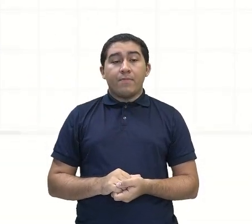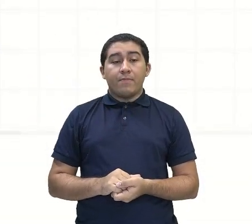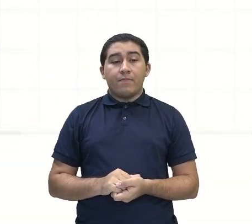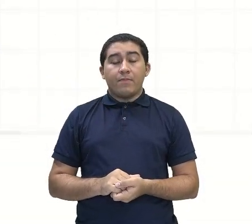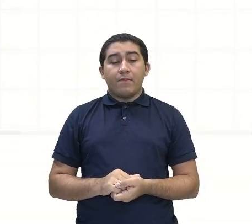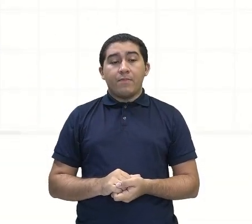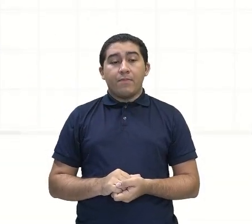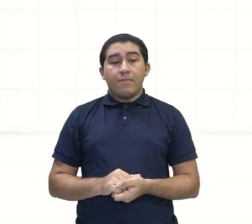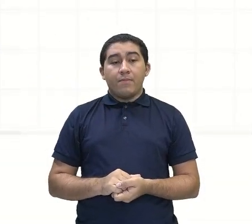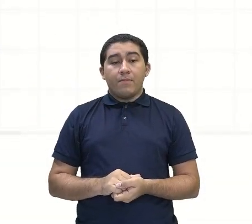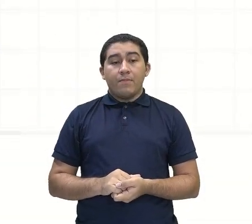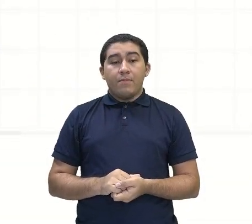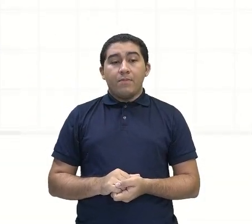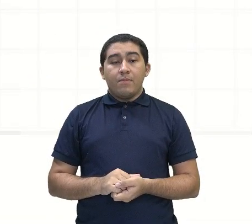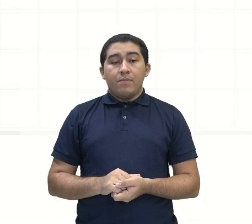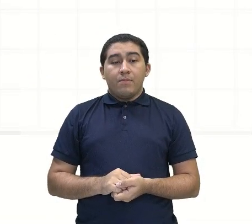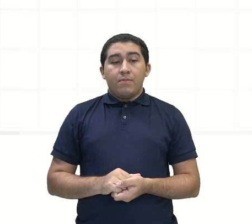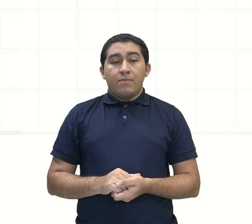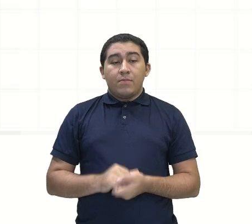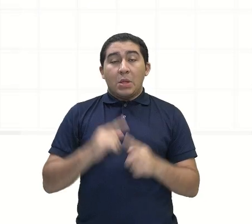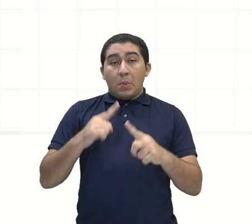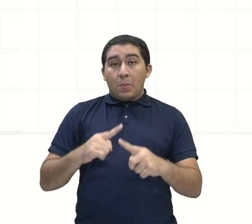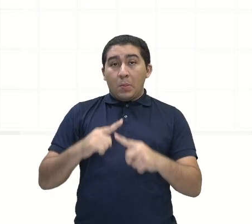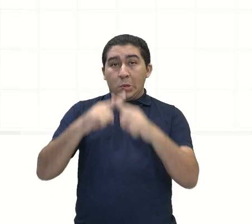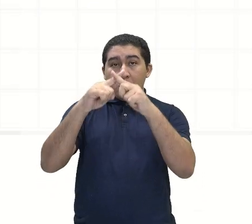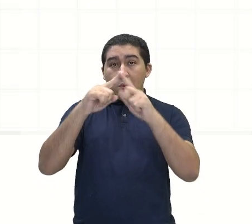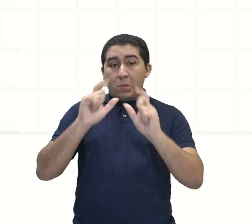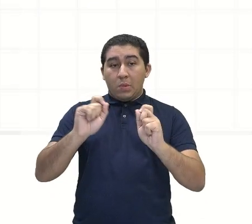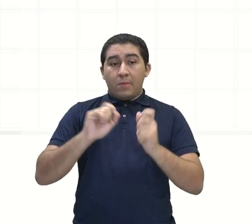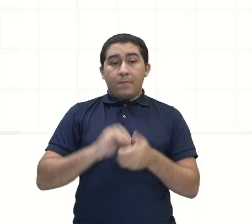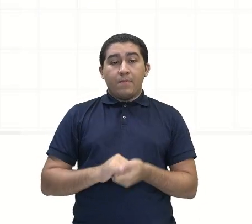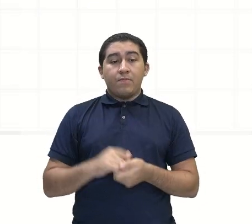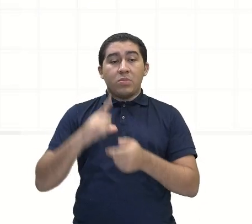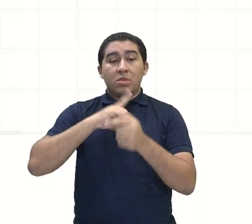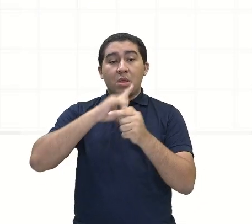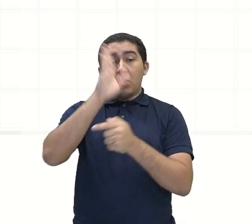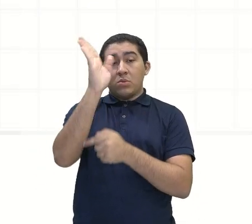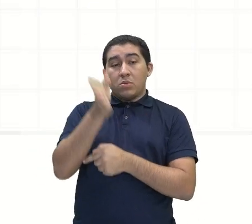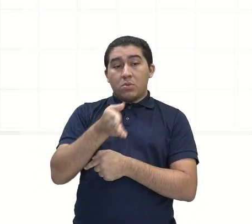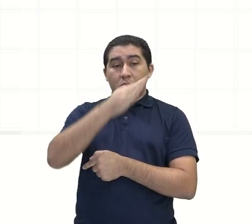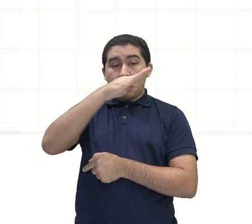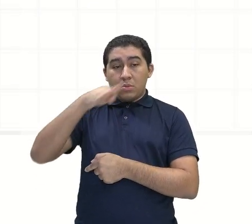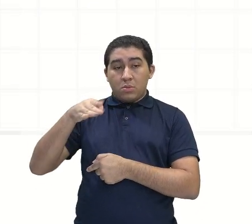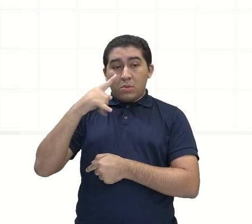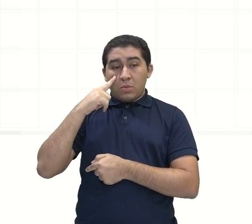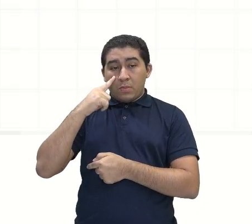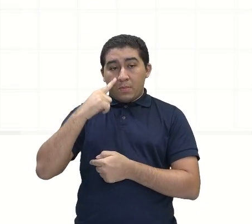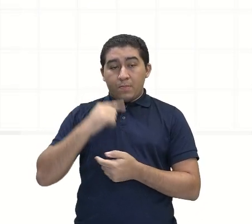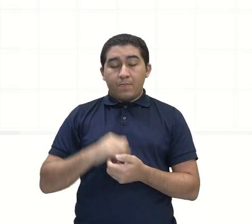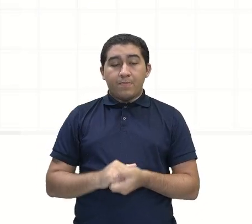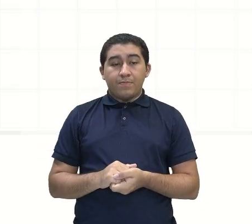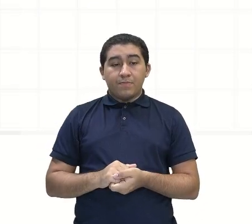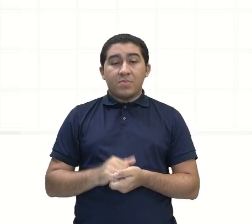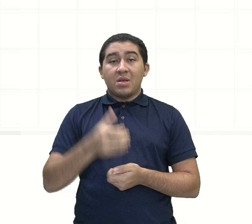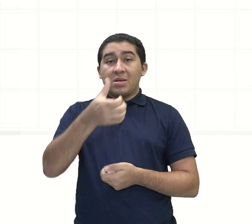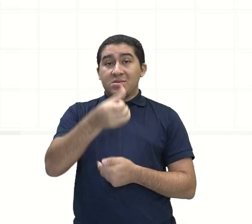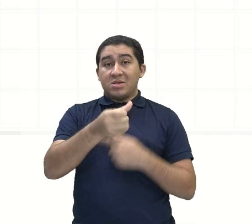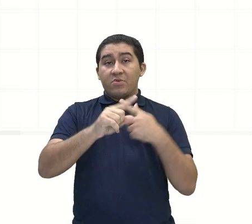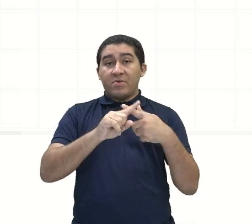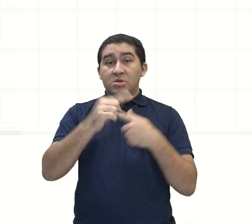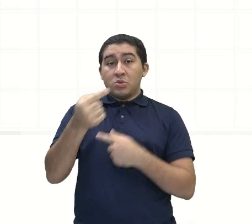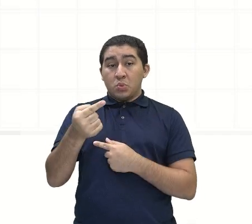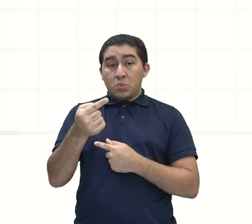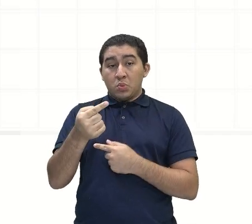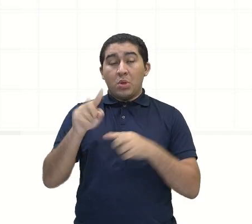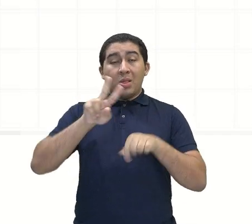pegar e multiplicar os termos que estão cruzados aqui, tá? Ou seja, 6 vezes 1